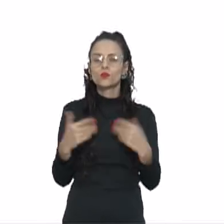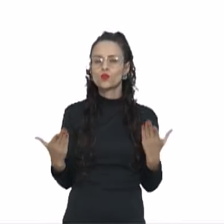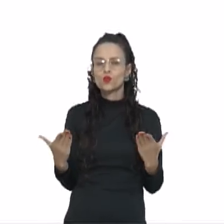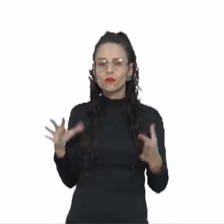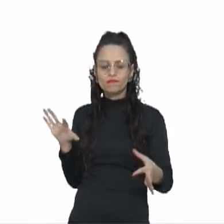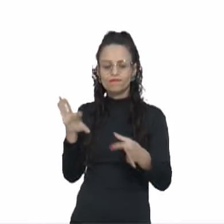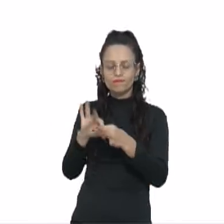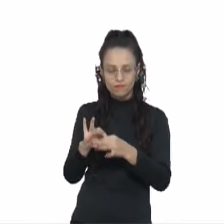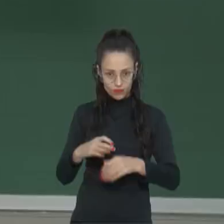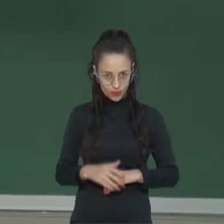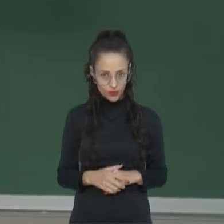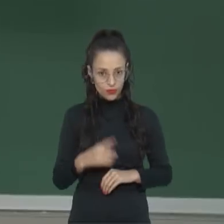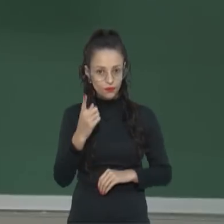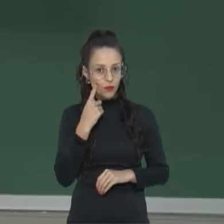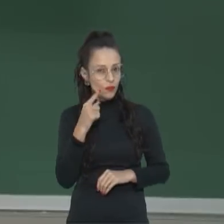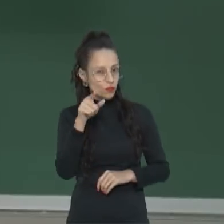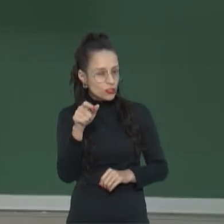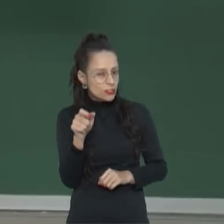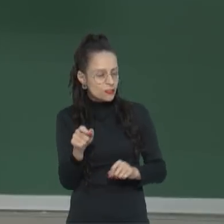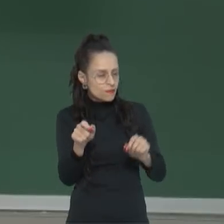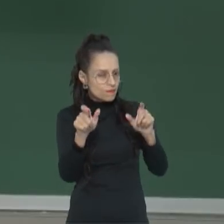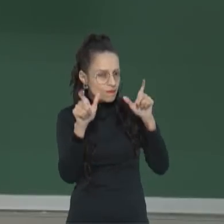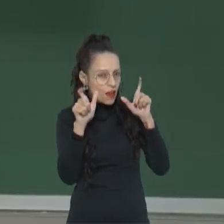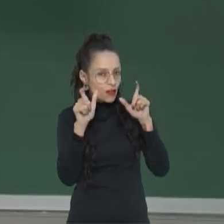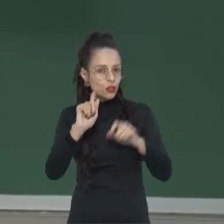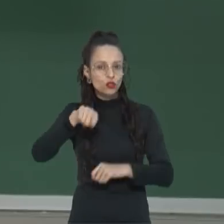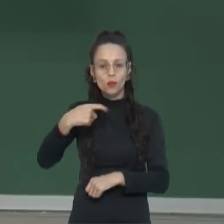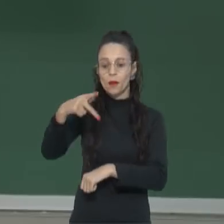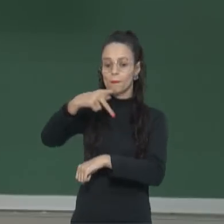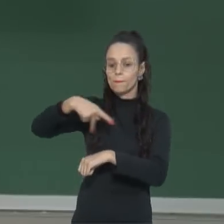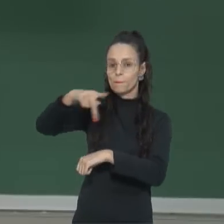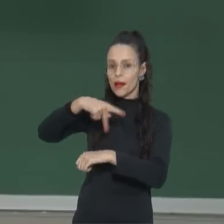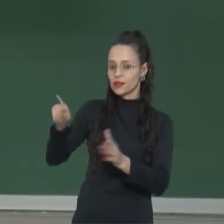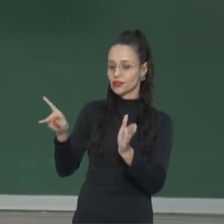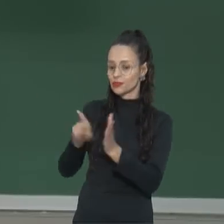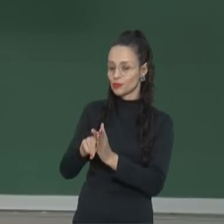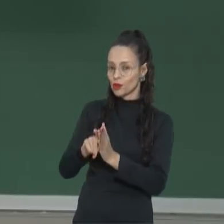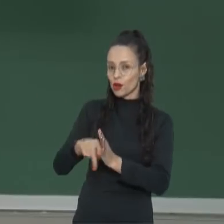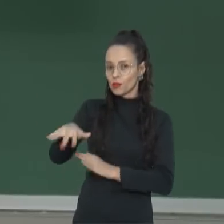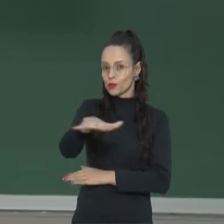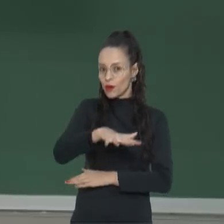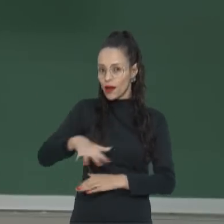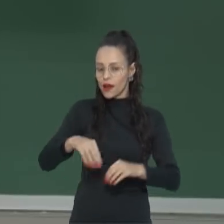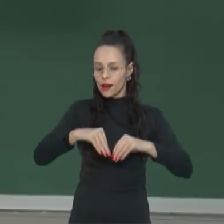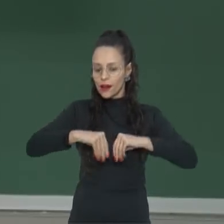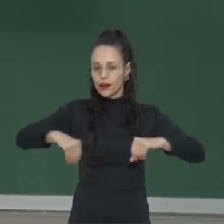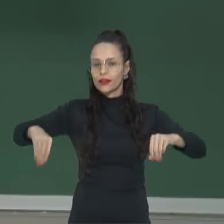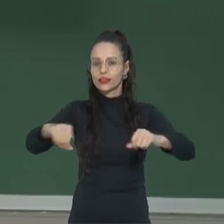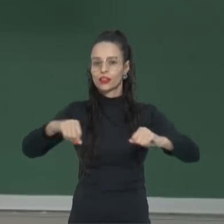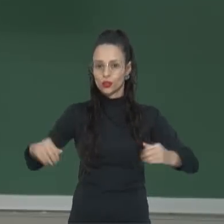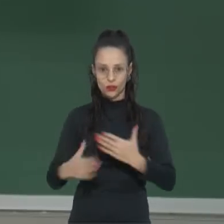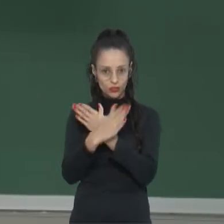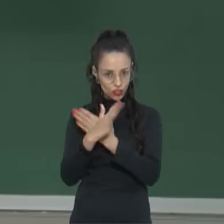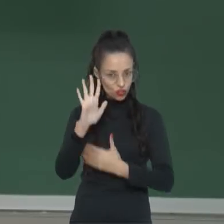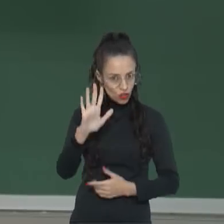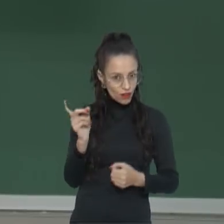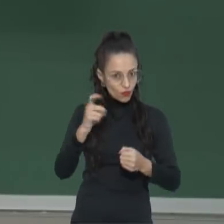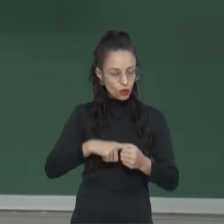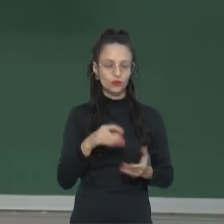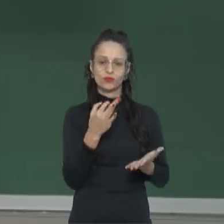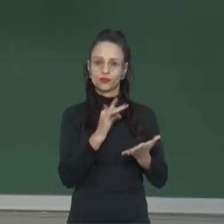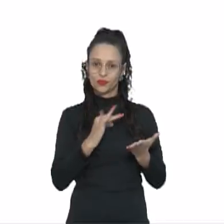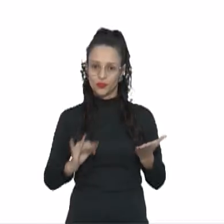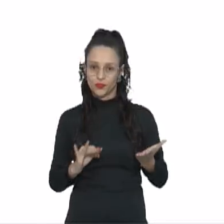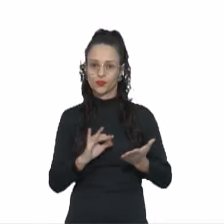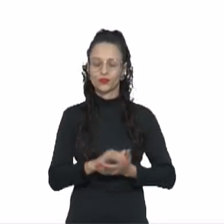território. Vamos ver quem que está bem atento sobre os países atuais que fazem parte do território Inca. Daqui a pouquinho nós voltamos, corrigimos juntos.